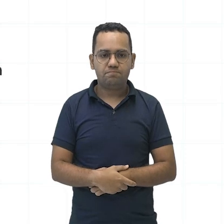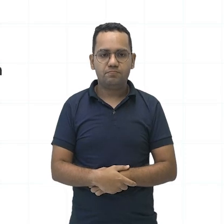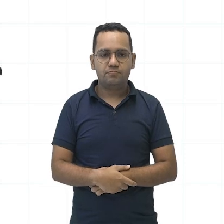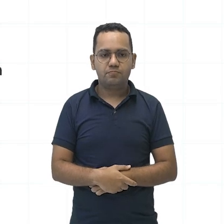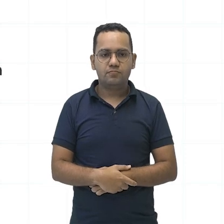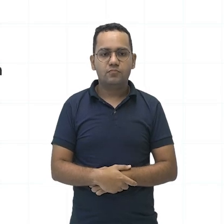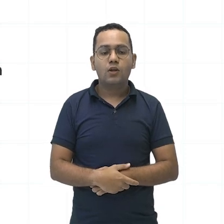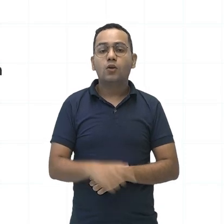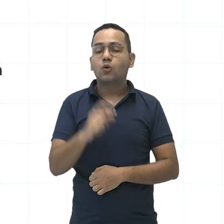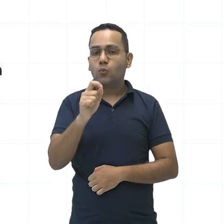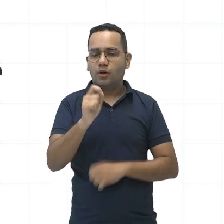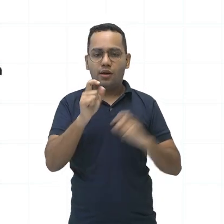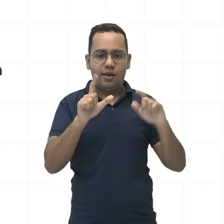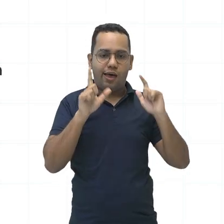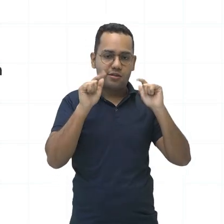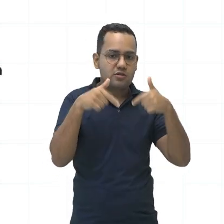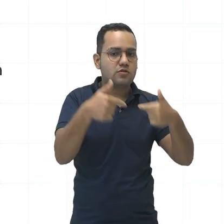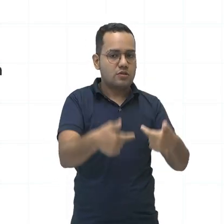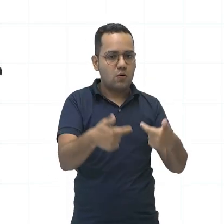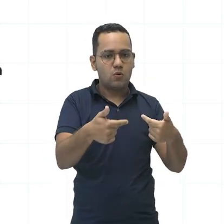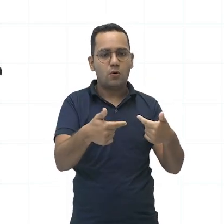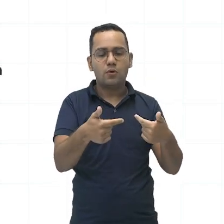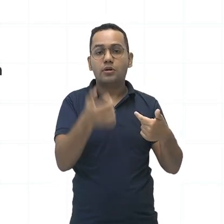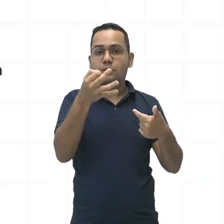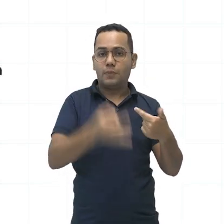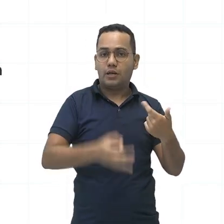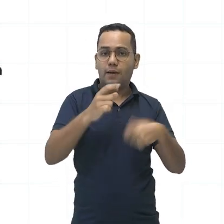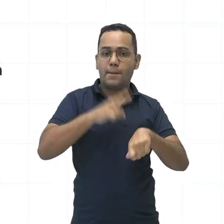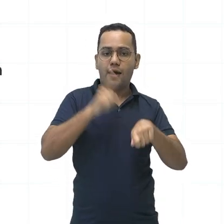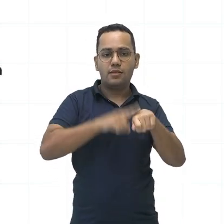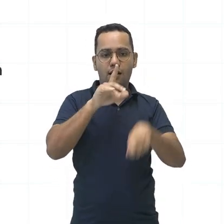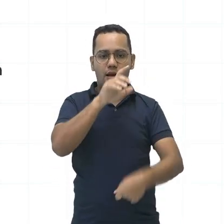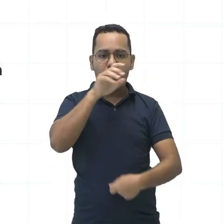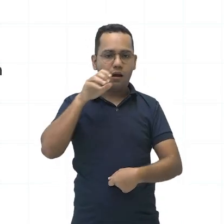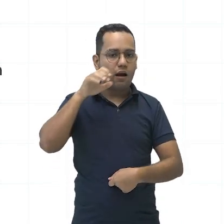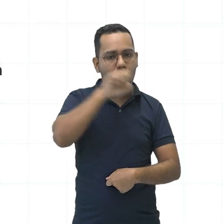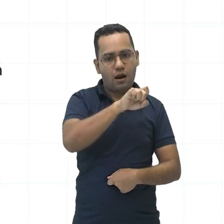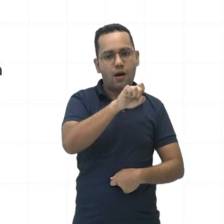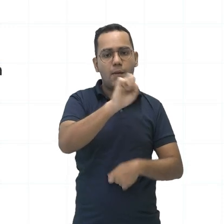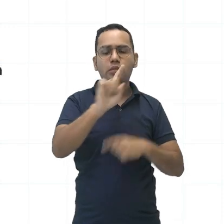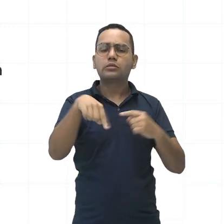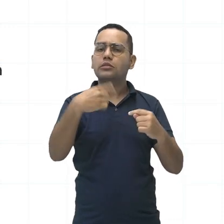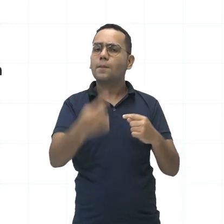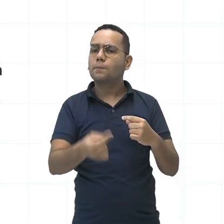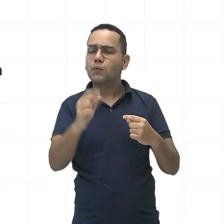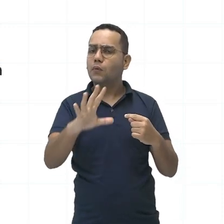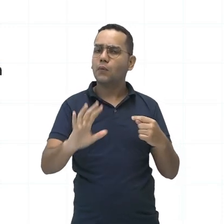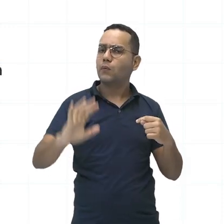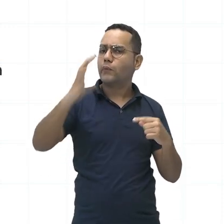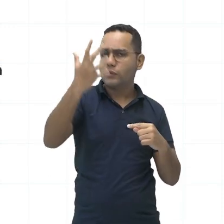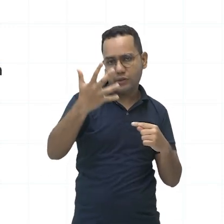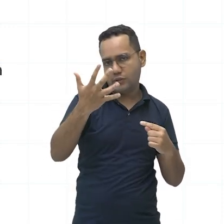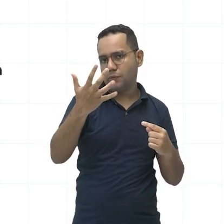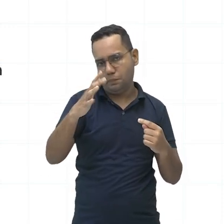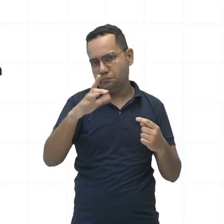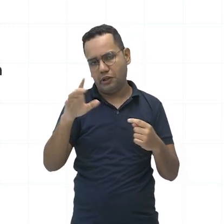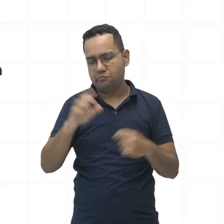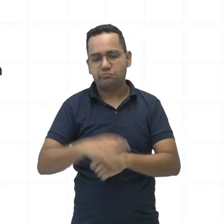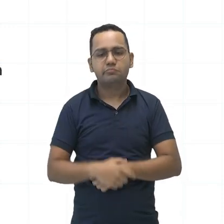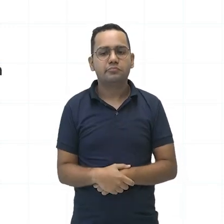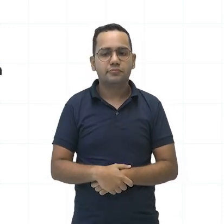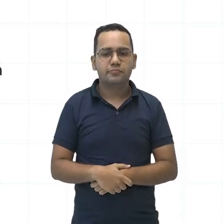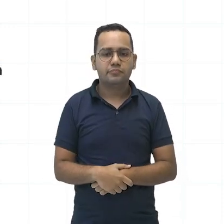são intervenções que devem ser feitas de maneira rápida, logo após o acidente ou mal